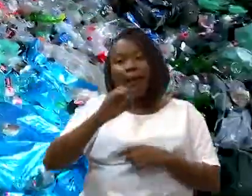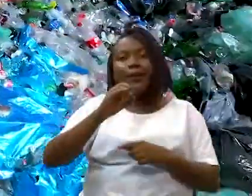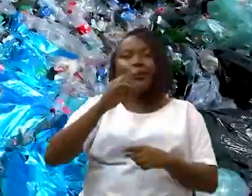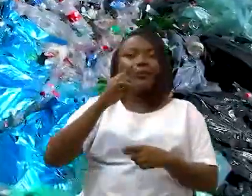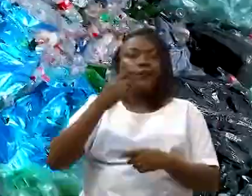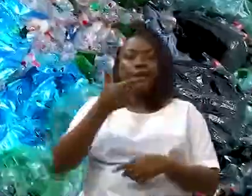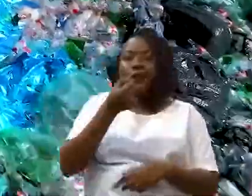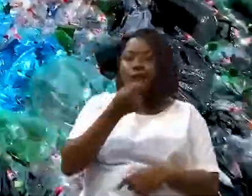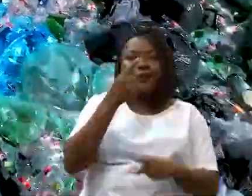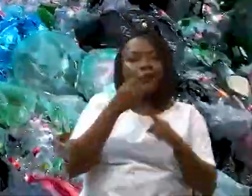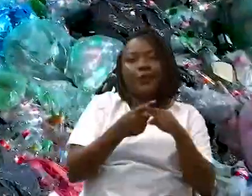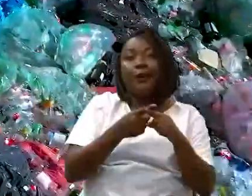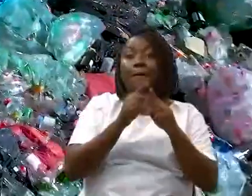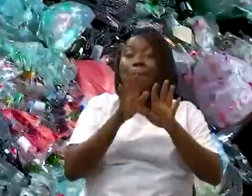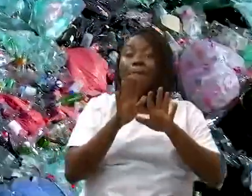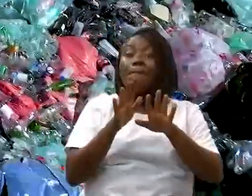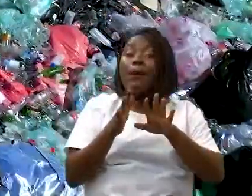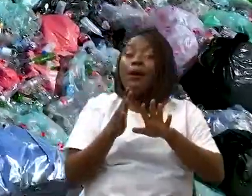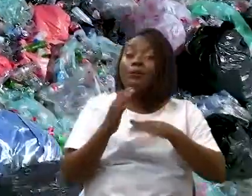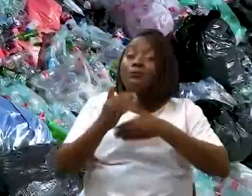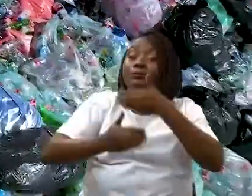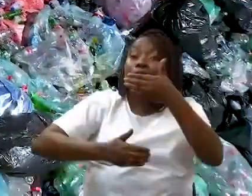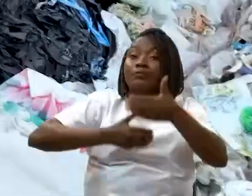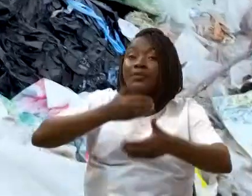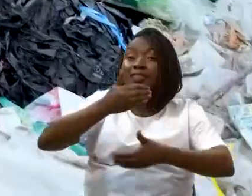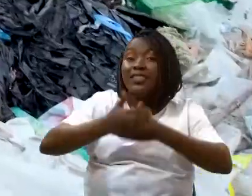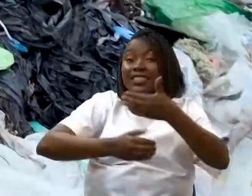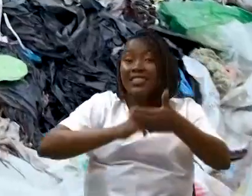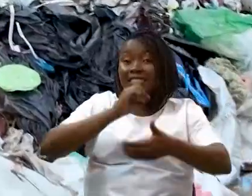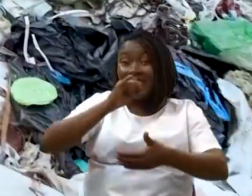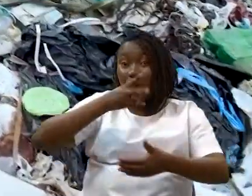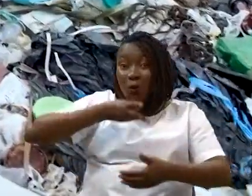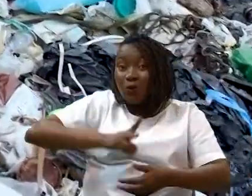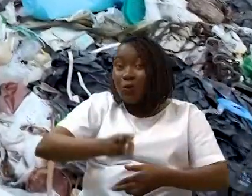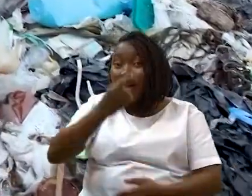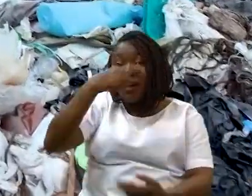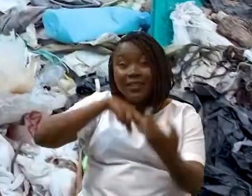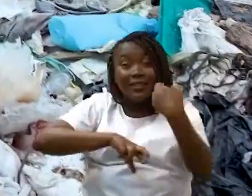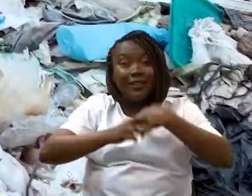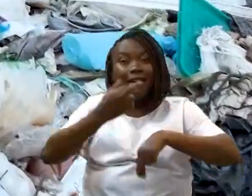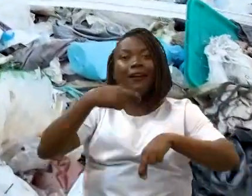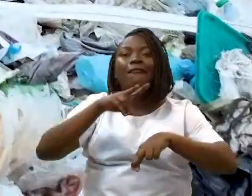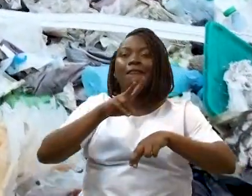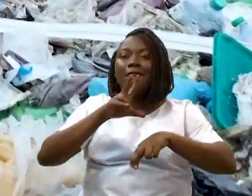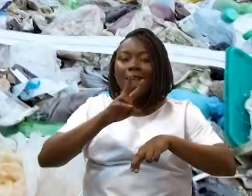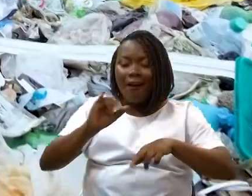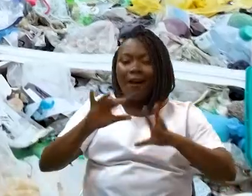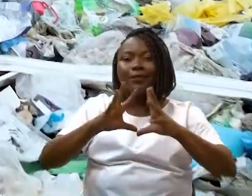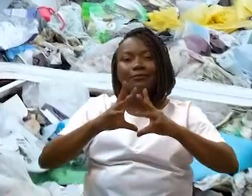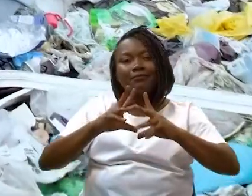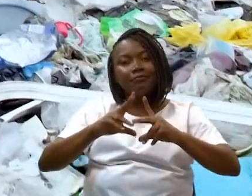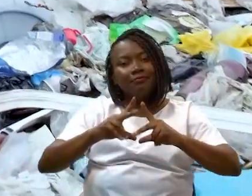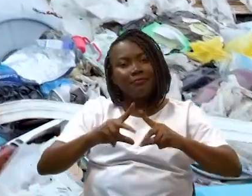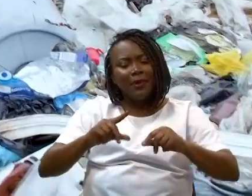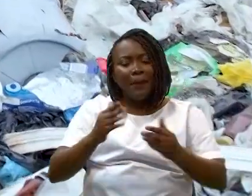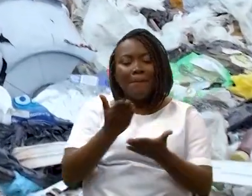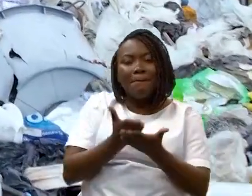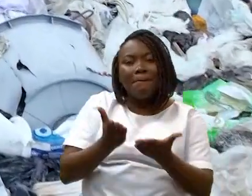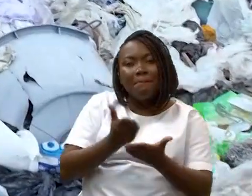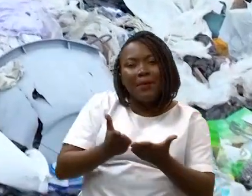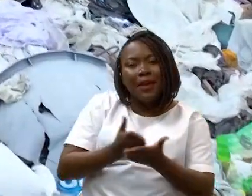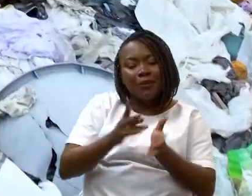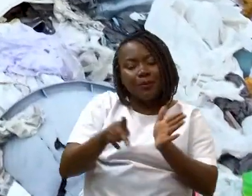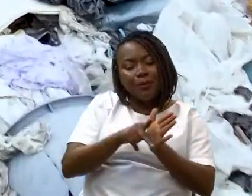vezes, mas vai chegar uma hora que se você continuar reciclando, ele vai degradando. Ele vai perdendo propriedade,